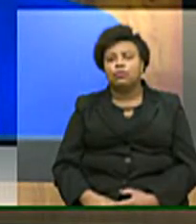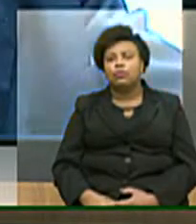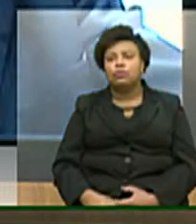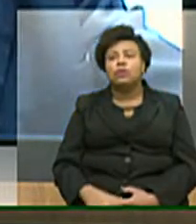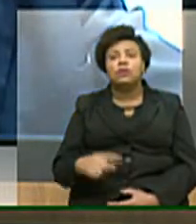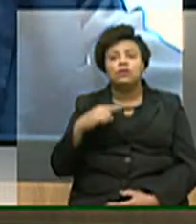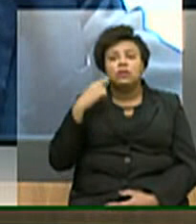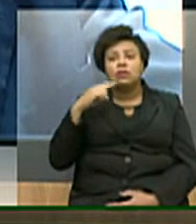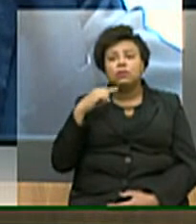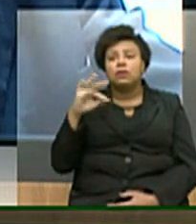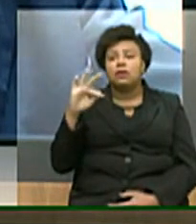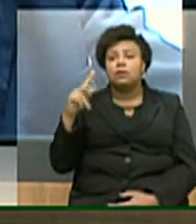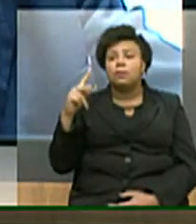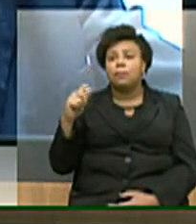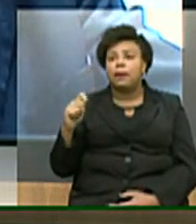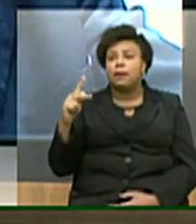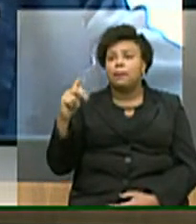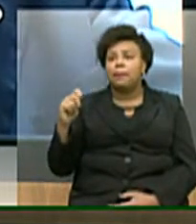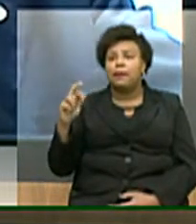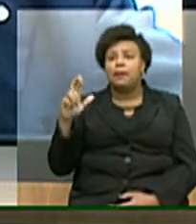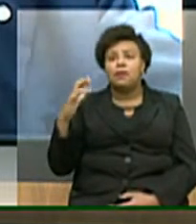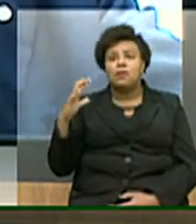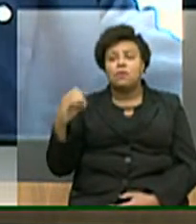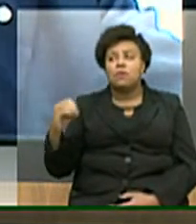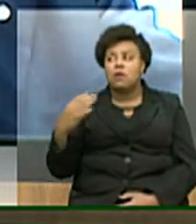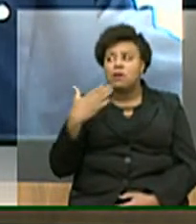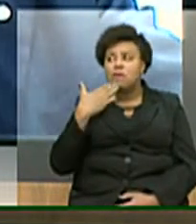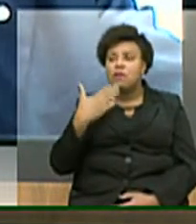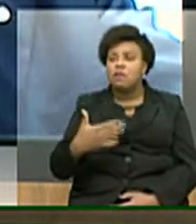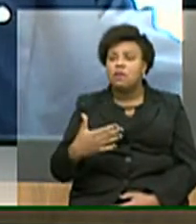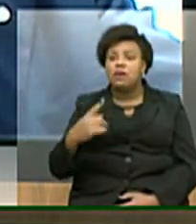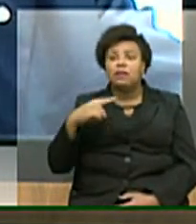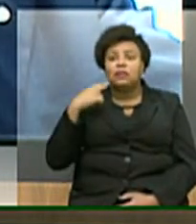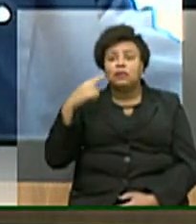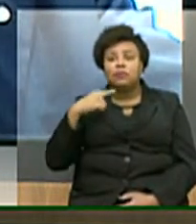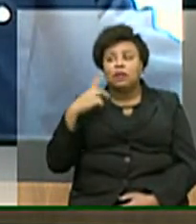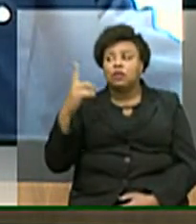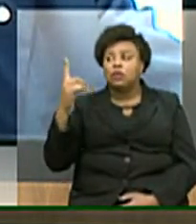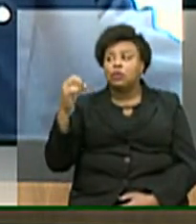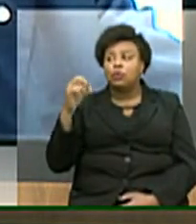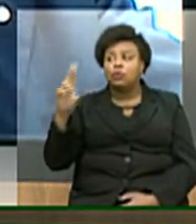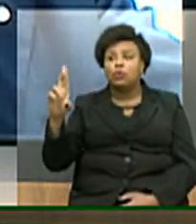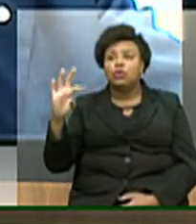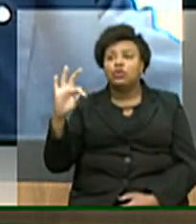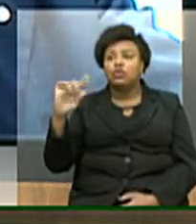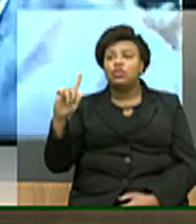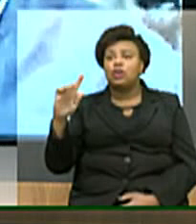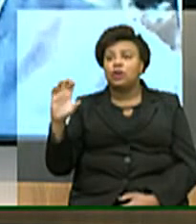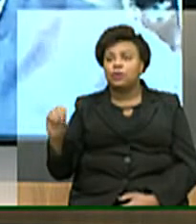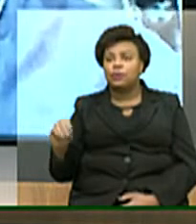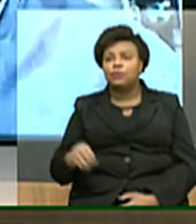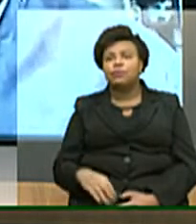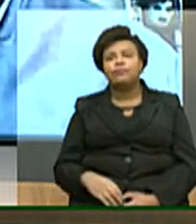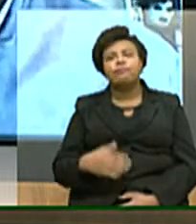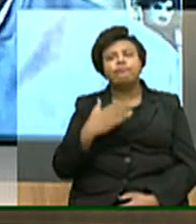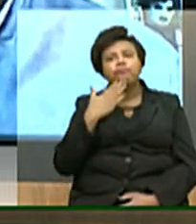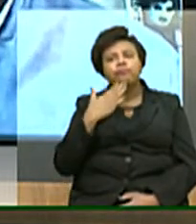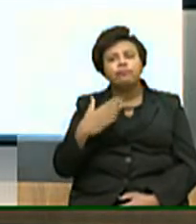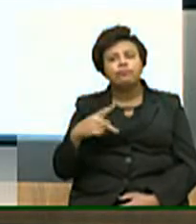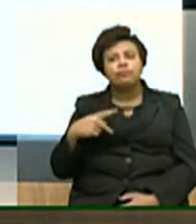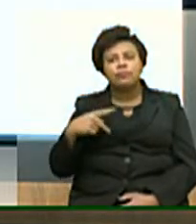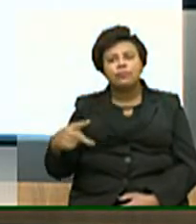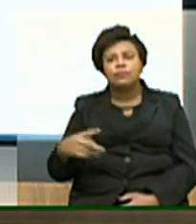Deputado Paparico Bach. Favorável, presidente. Deputado Dr. Thiago Duarte.